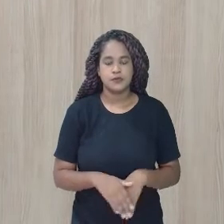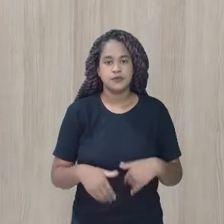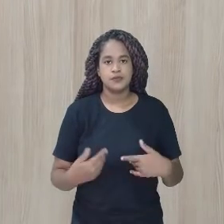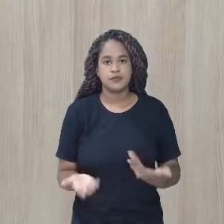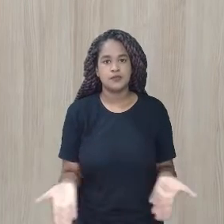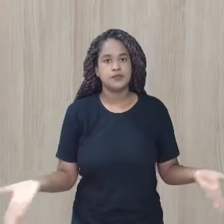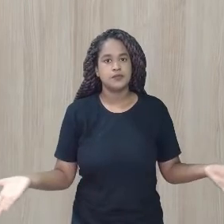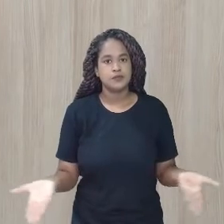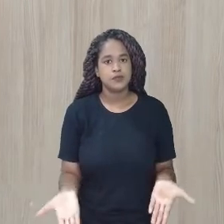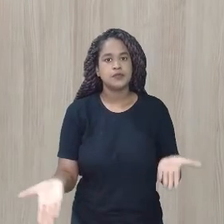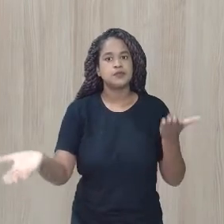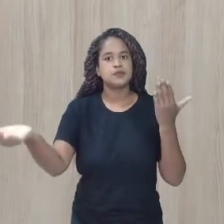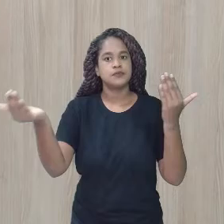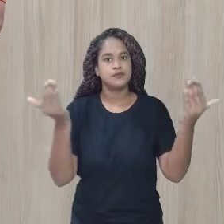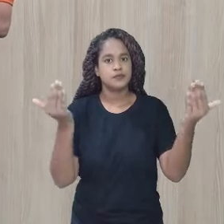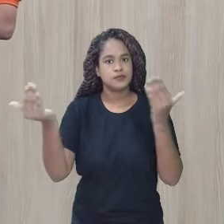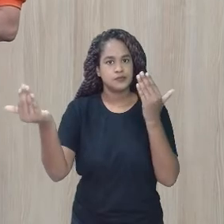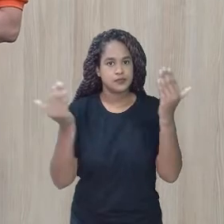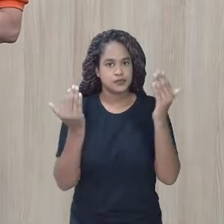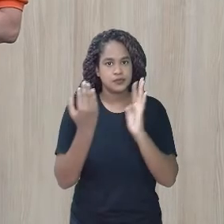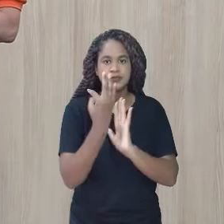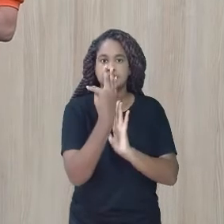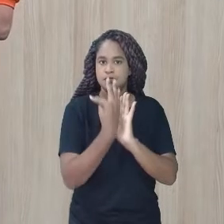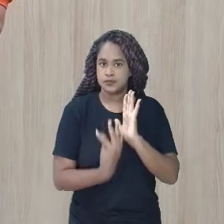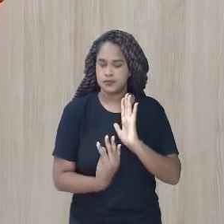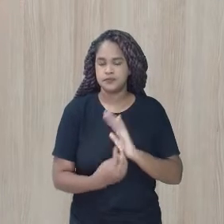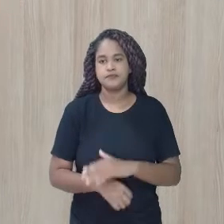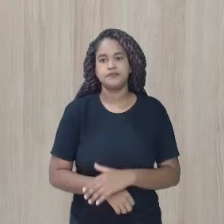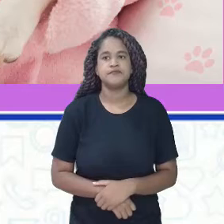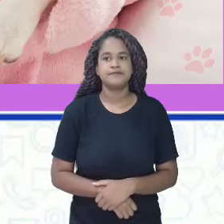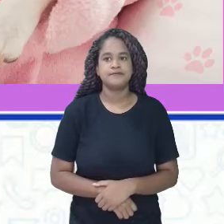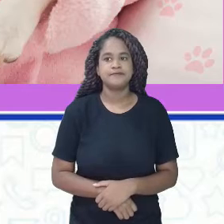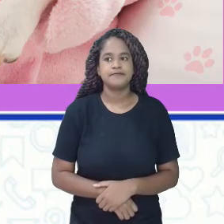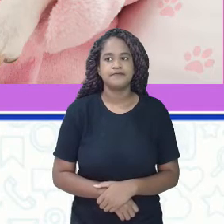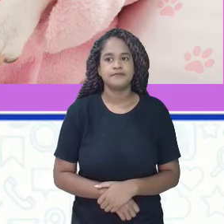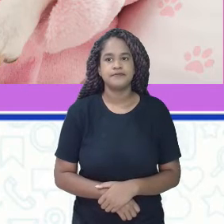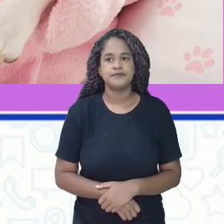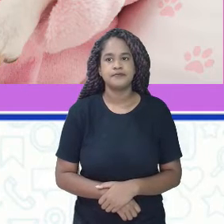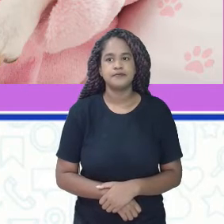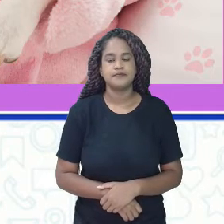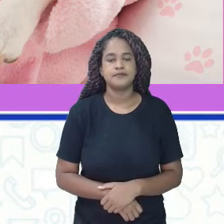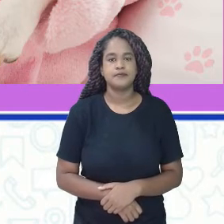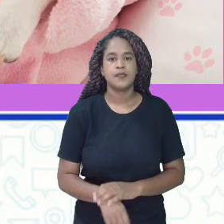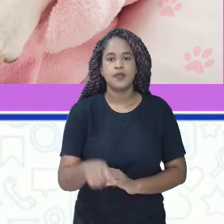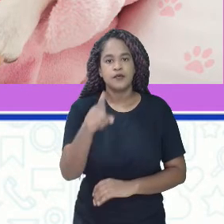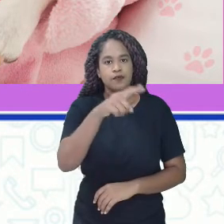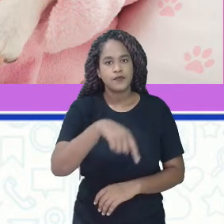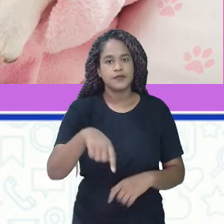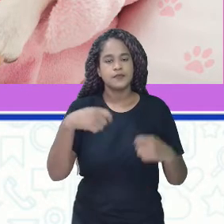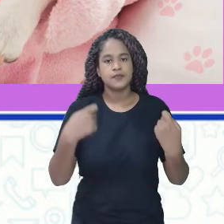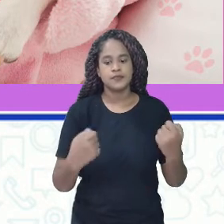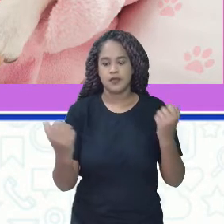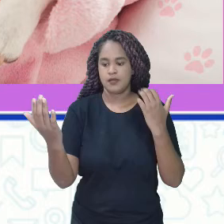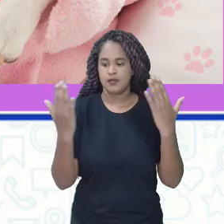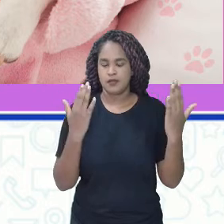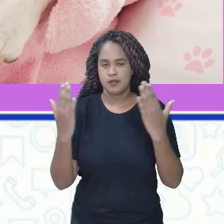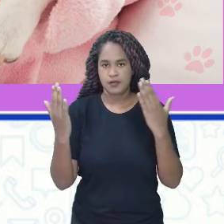agora comparar, não é? Esse texto. Estabeleça uma relação entre as